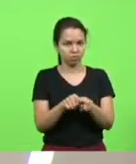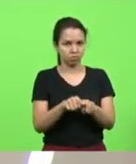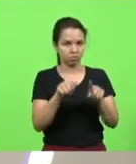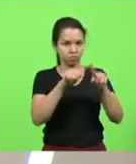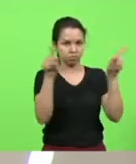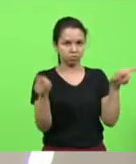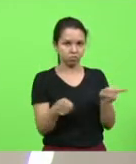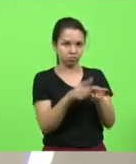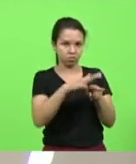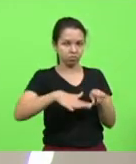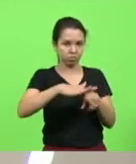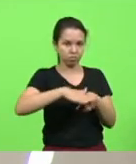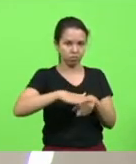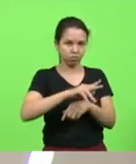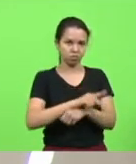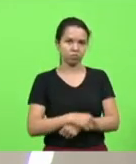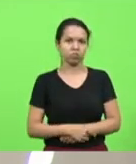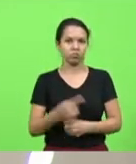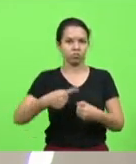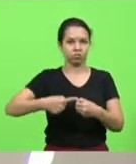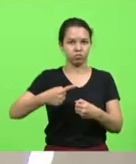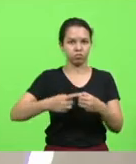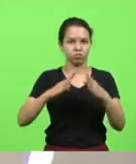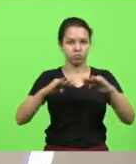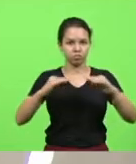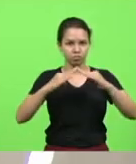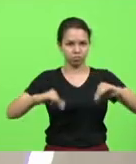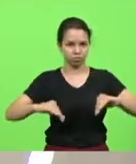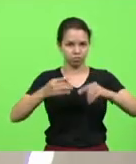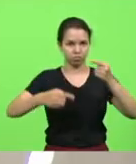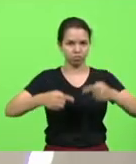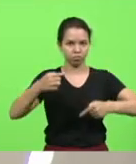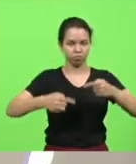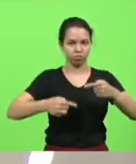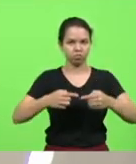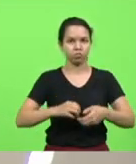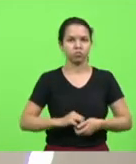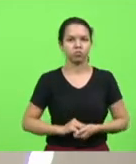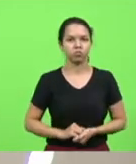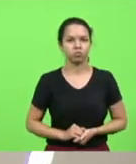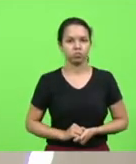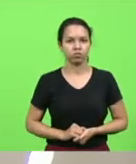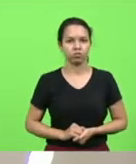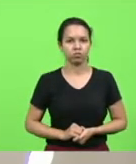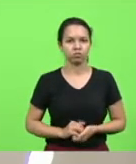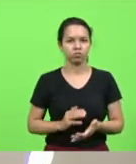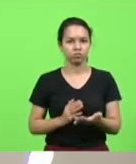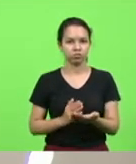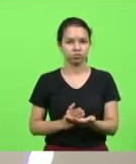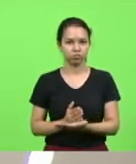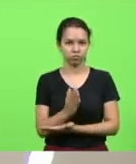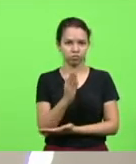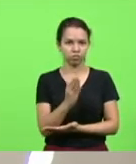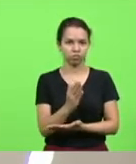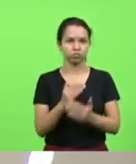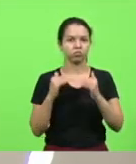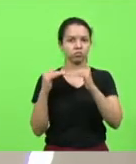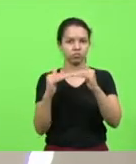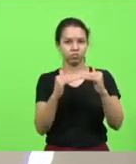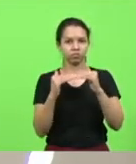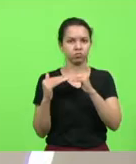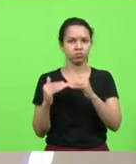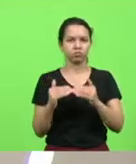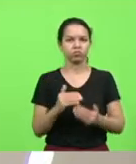discussão. Não havendo quem queira discutir em votação, deputados que aprovam permaneçam como se encontra. Aprovado por